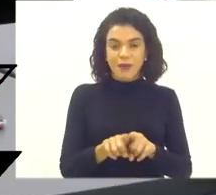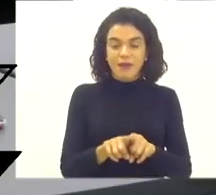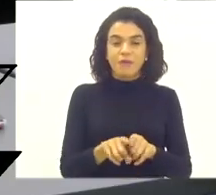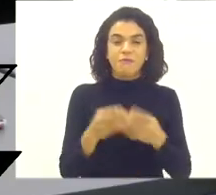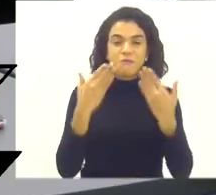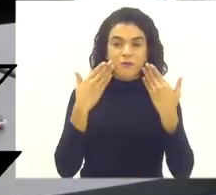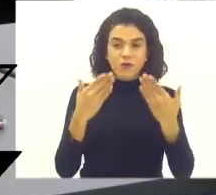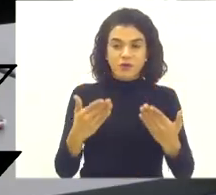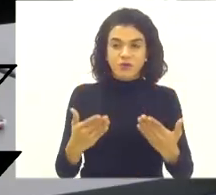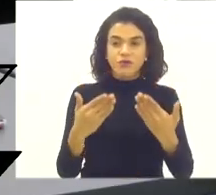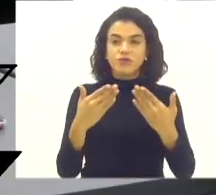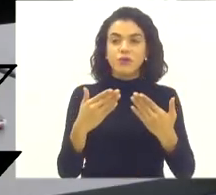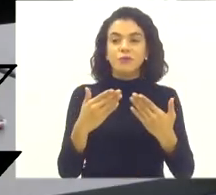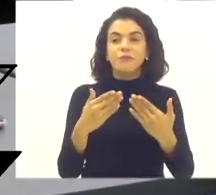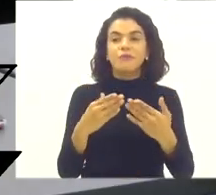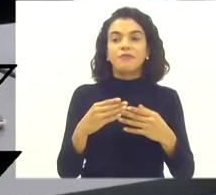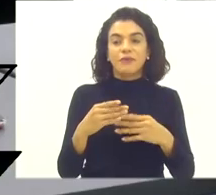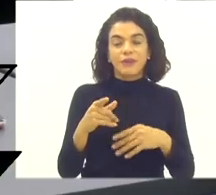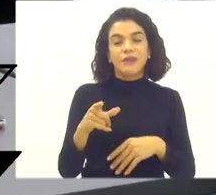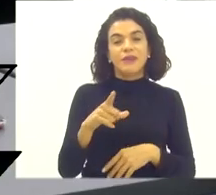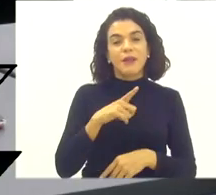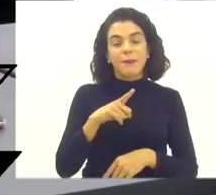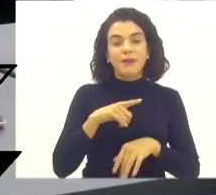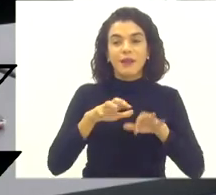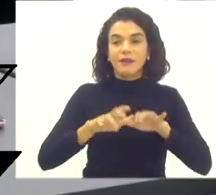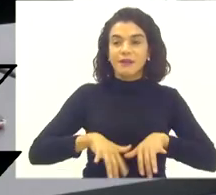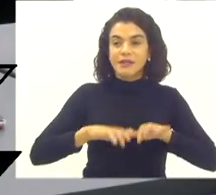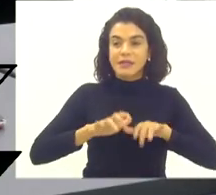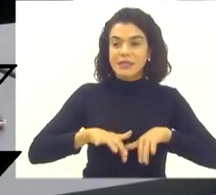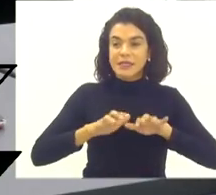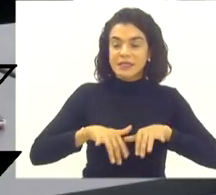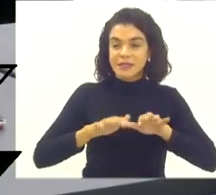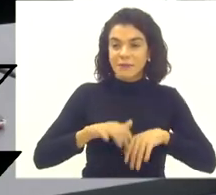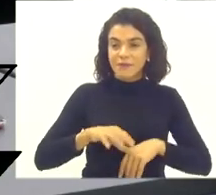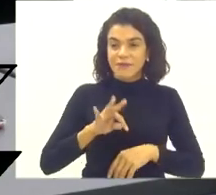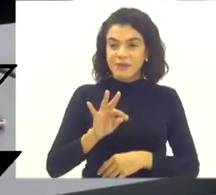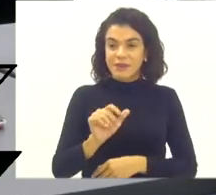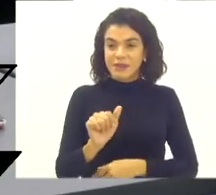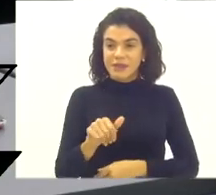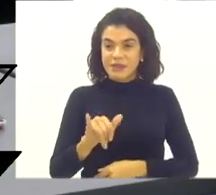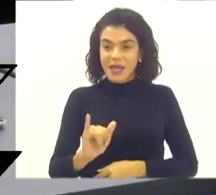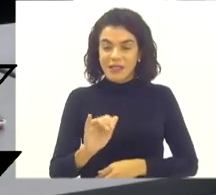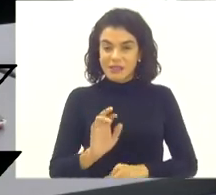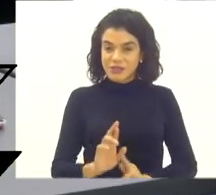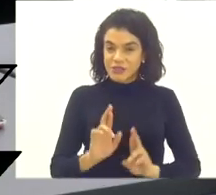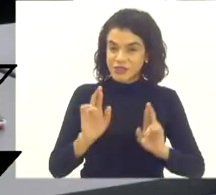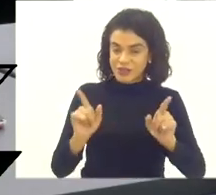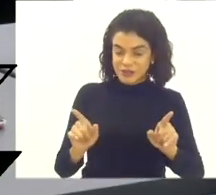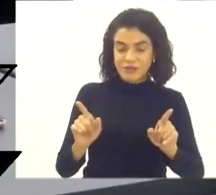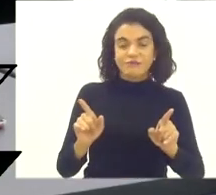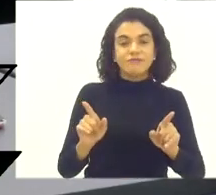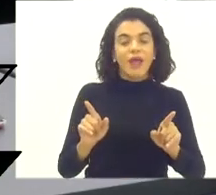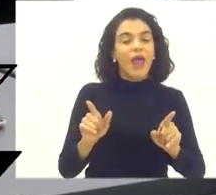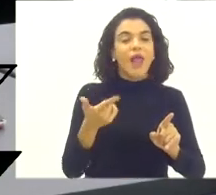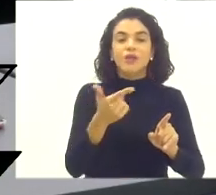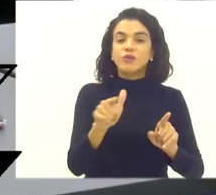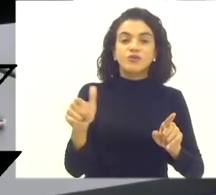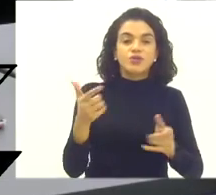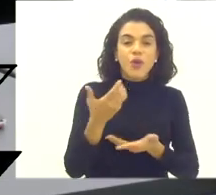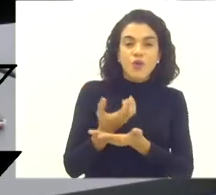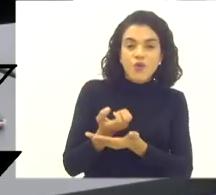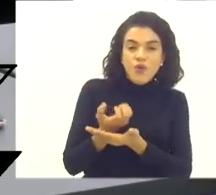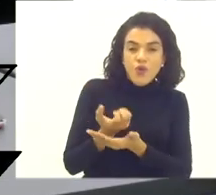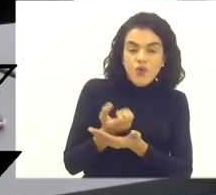a rede do ódio mas também dos Bravos de teclado e a Tai ela é diferente dessas ela não tinha um banco